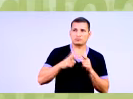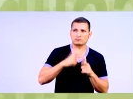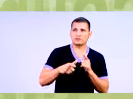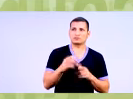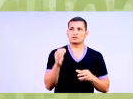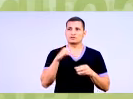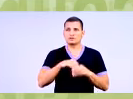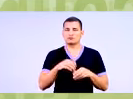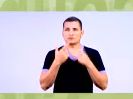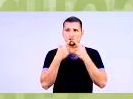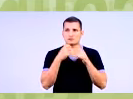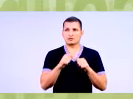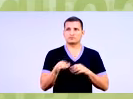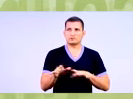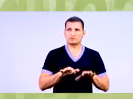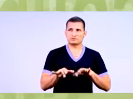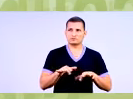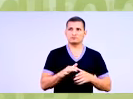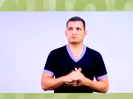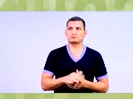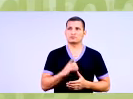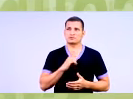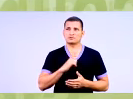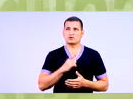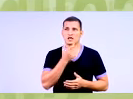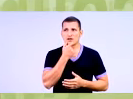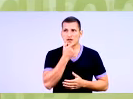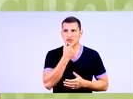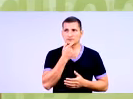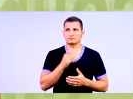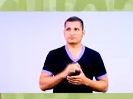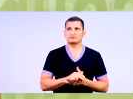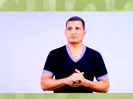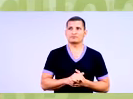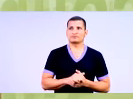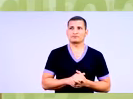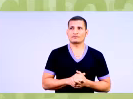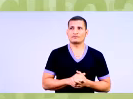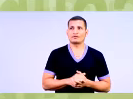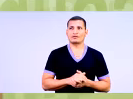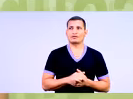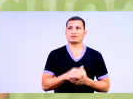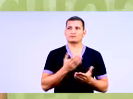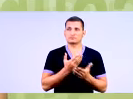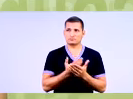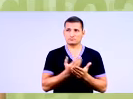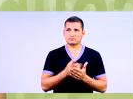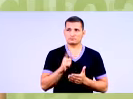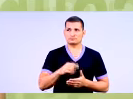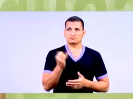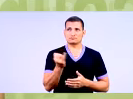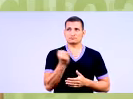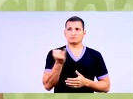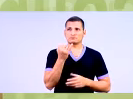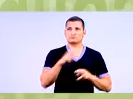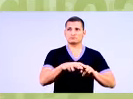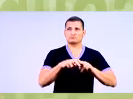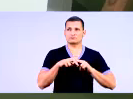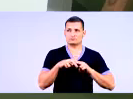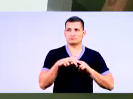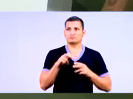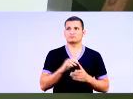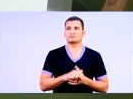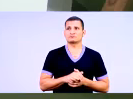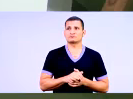de programação, né? Que está em inglês. Aí, essa aula é fundamental por causa disso.